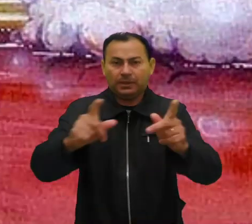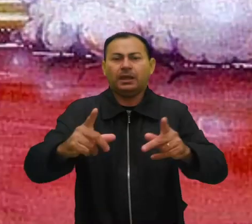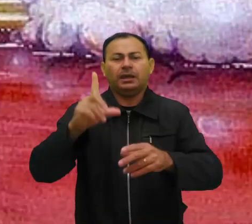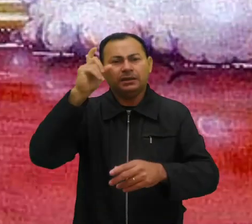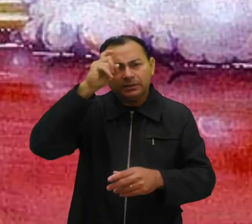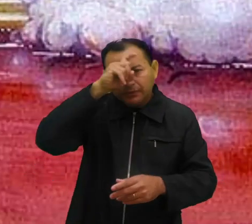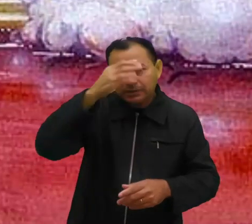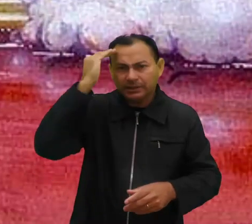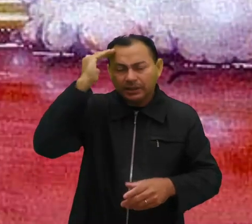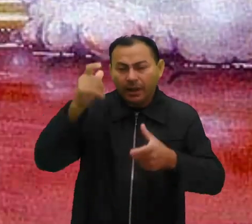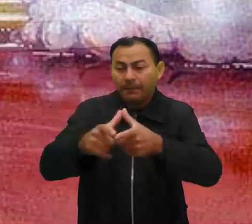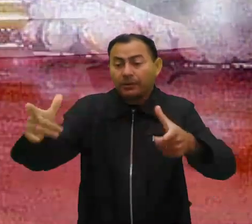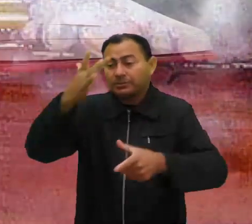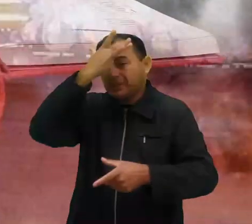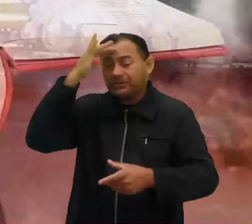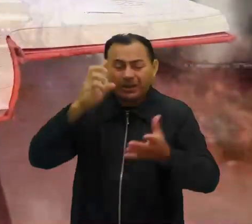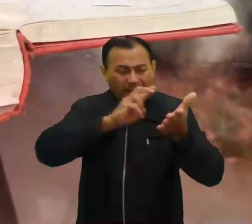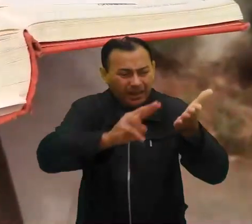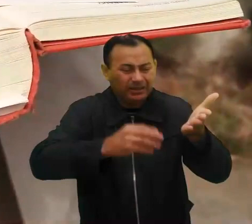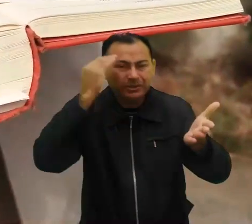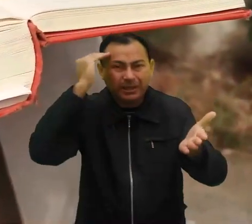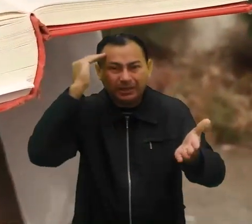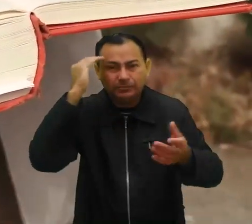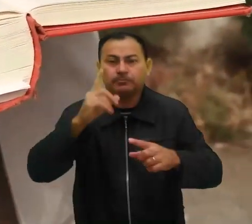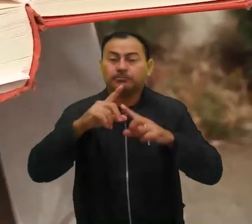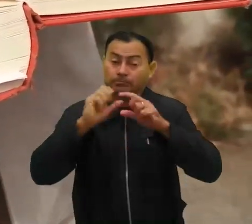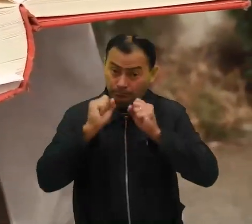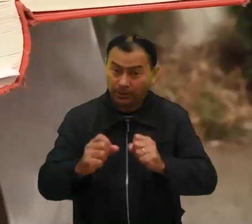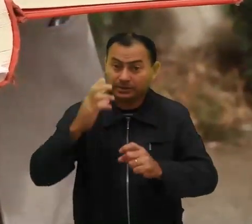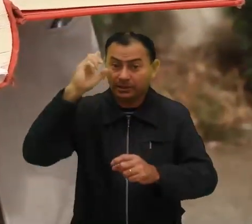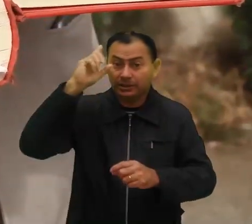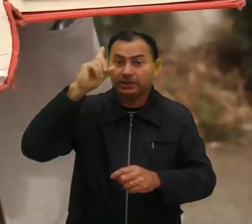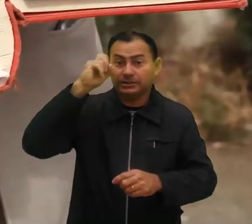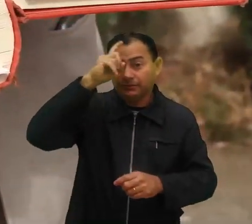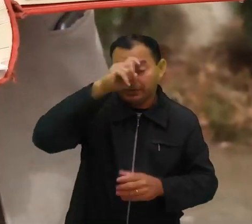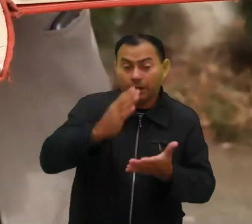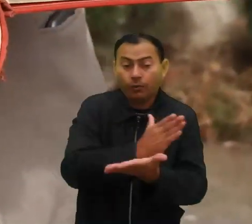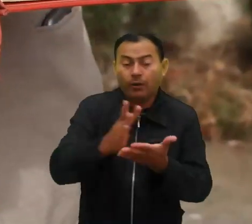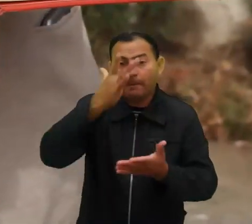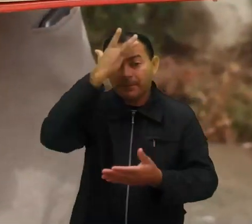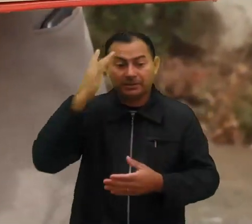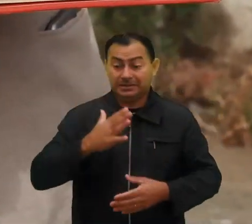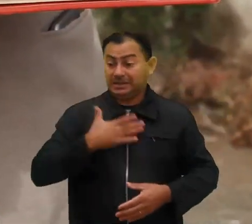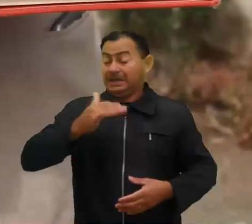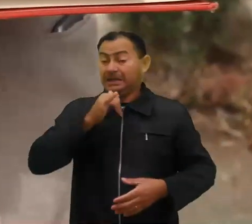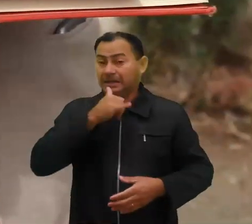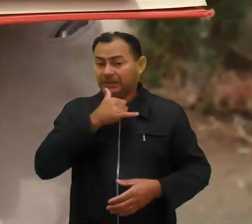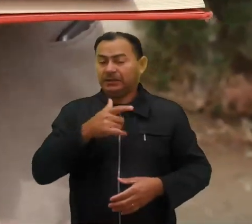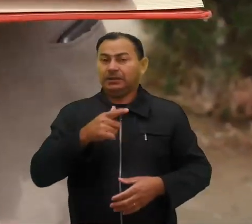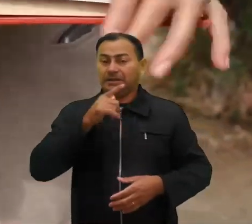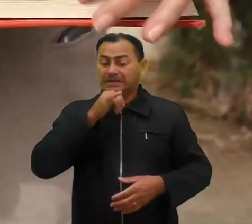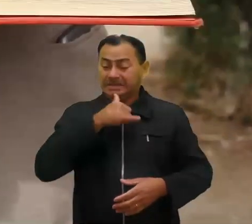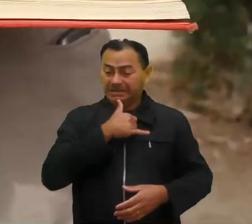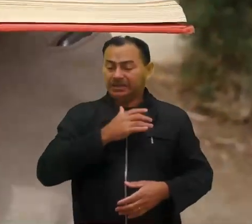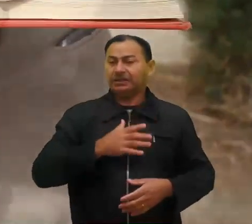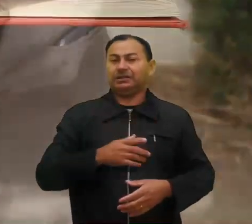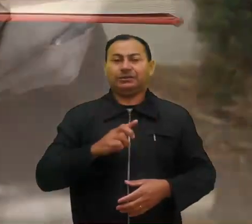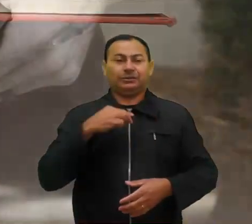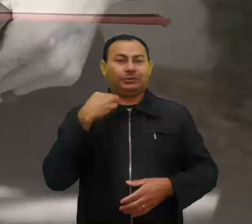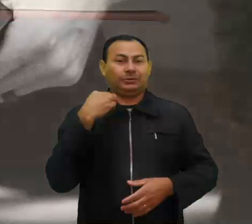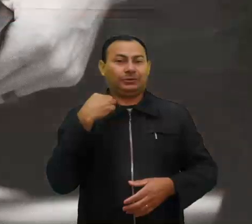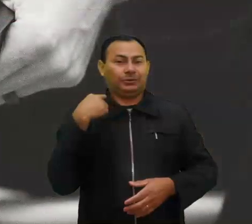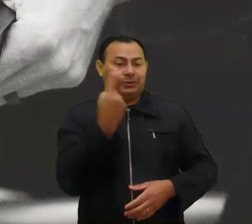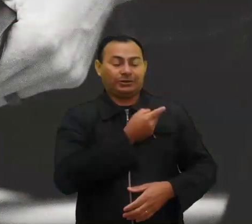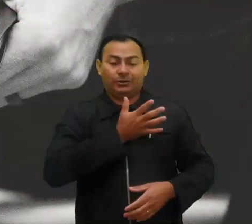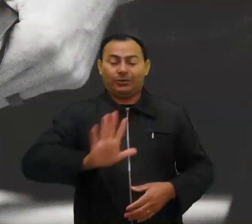ser entendido pela maioria das pessoas. Ele pode ser difícil para algumas pessoas porque é assustador e nós não gostamos de ler